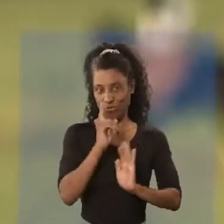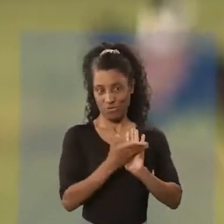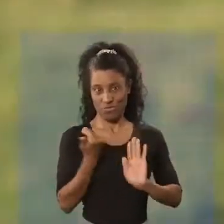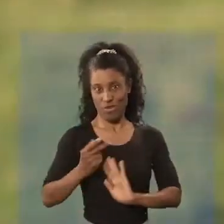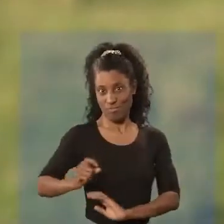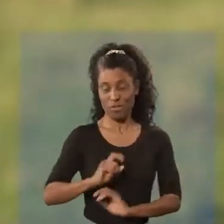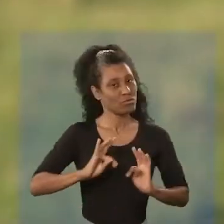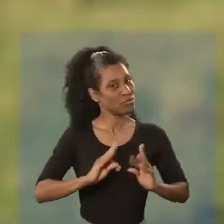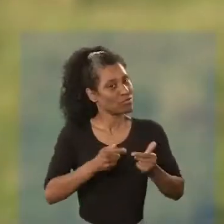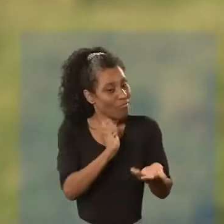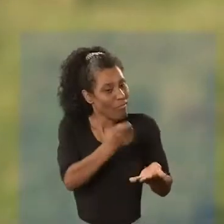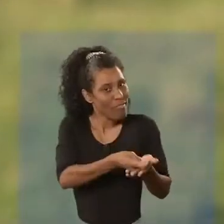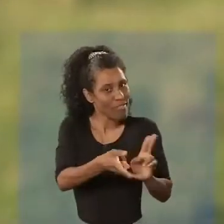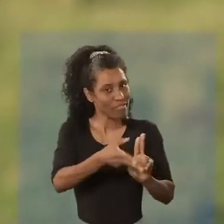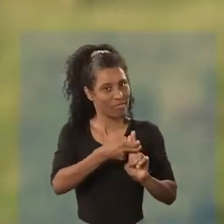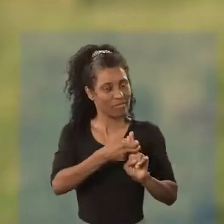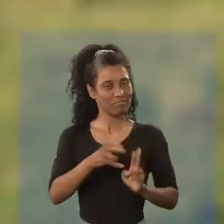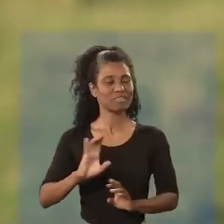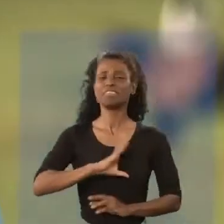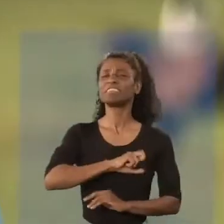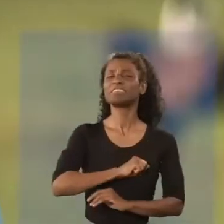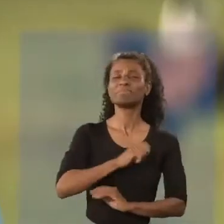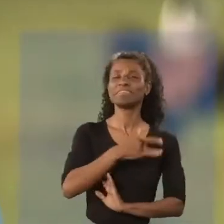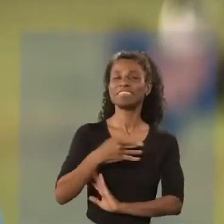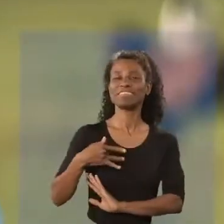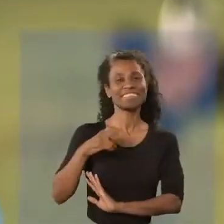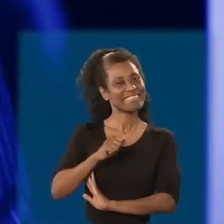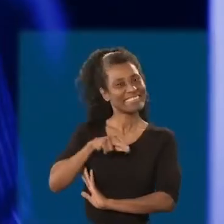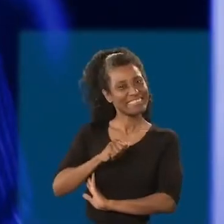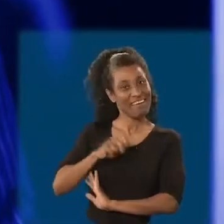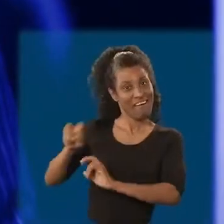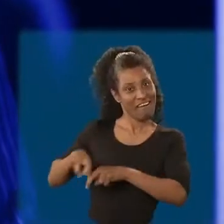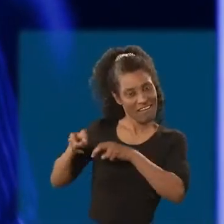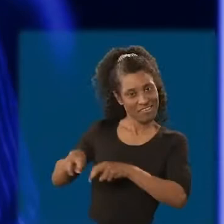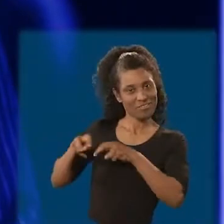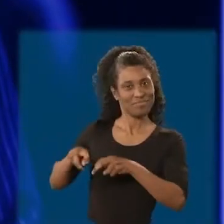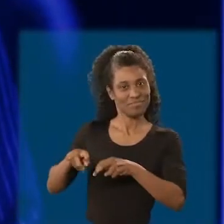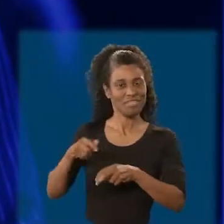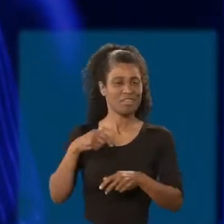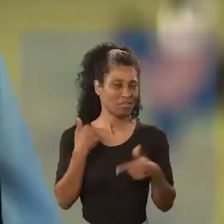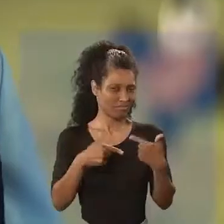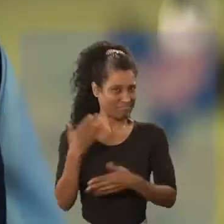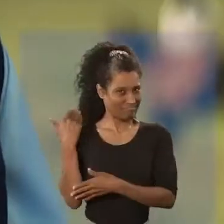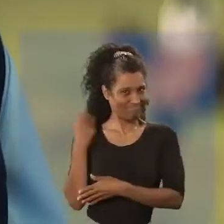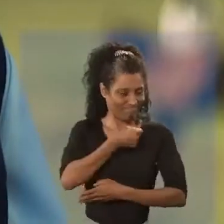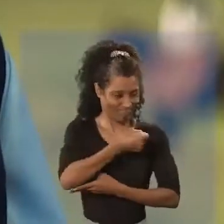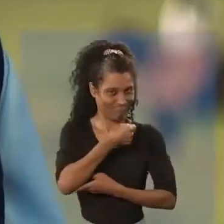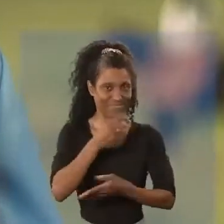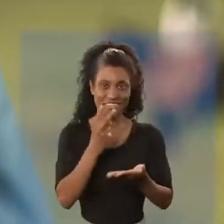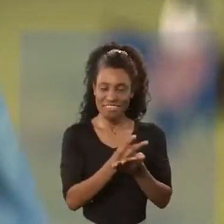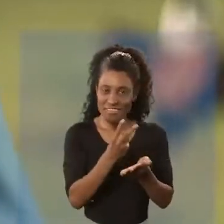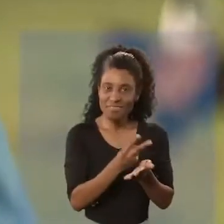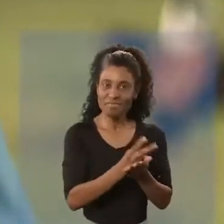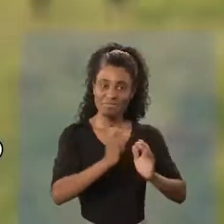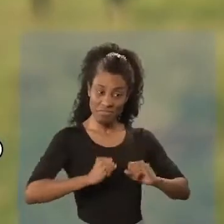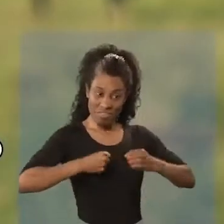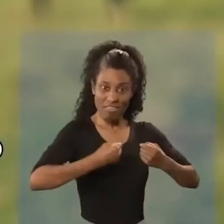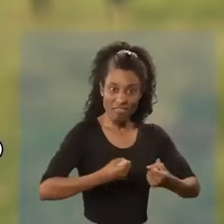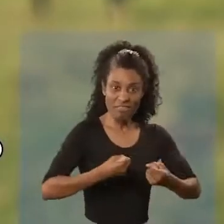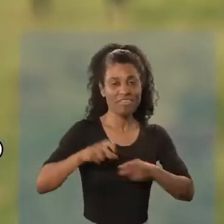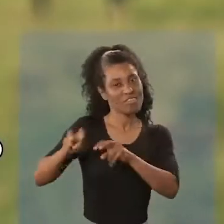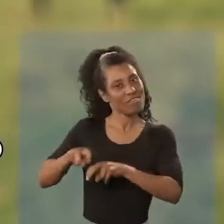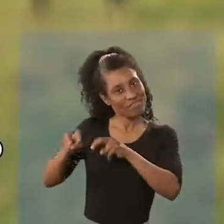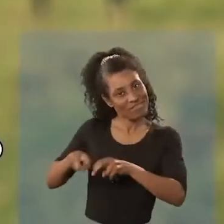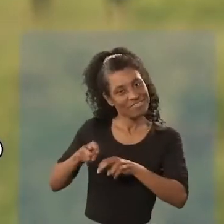defendi a agricultura e a pecuária do nosso estado. Não foi diferente no Senado. Fiz leis que beneficiaram os produtores gaúchos. A Lei